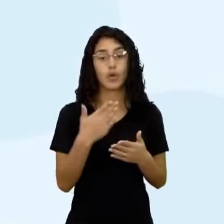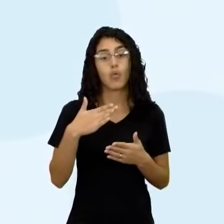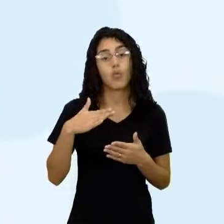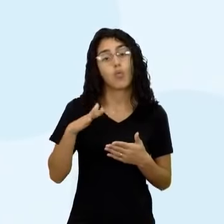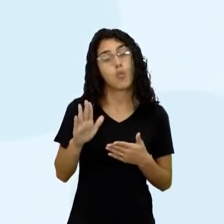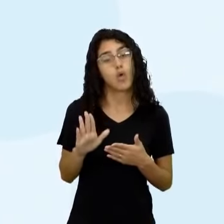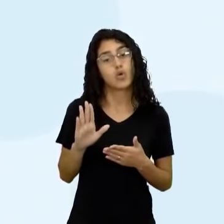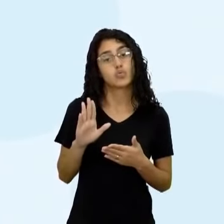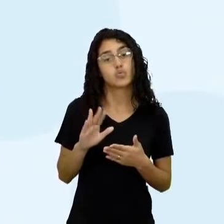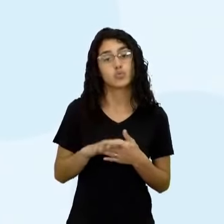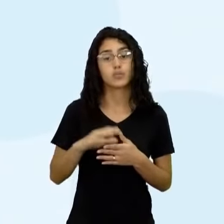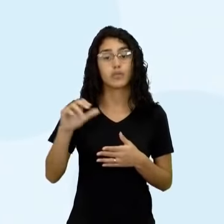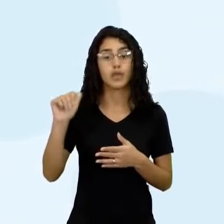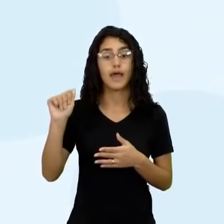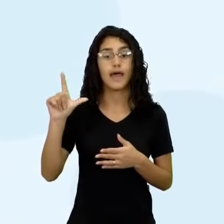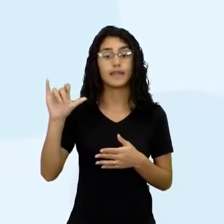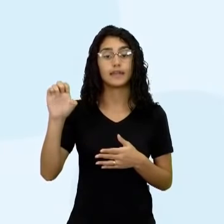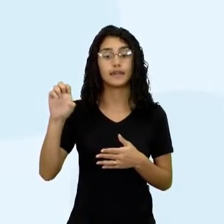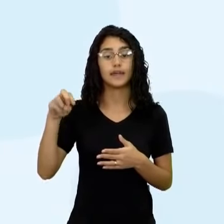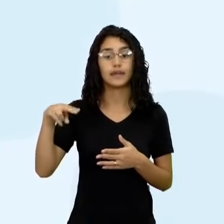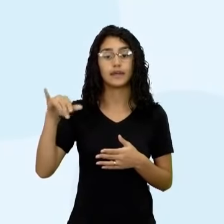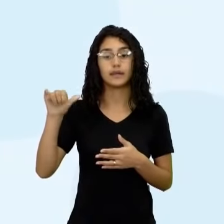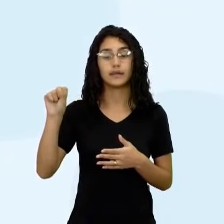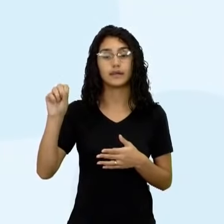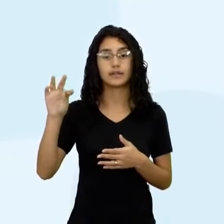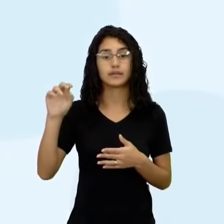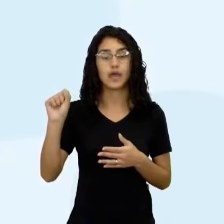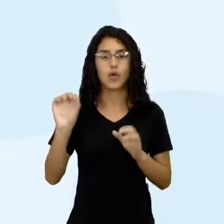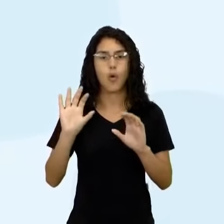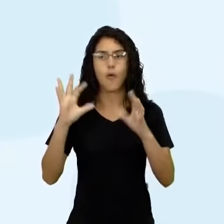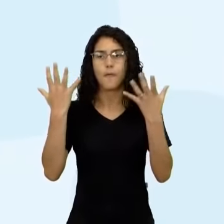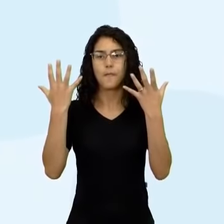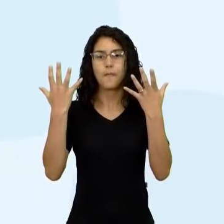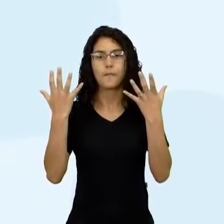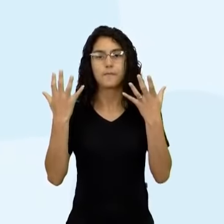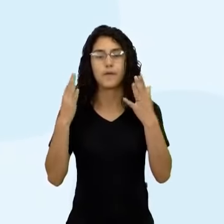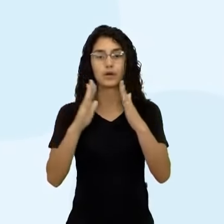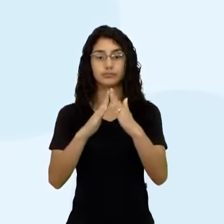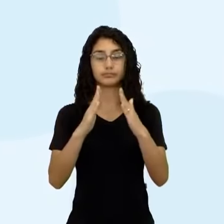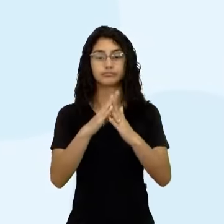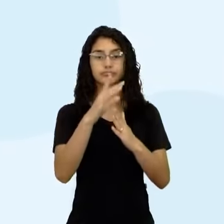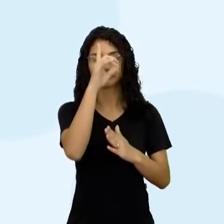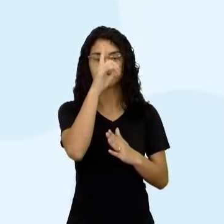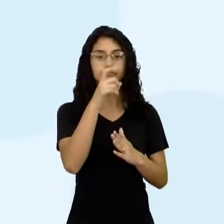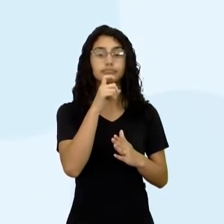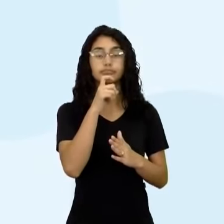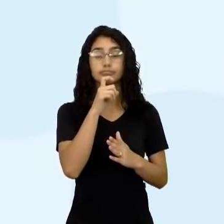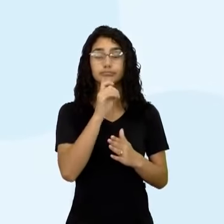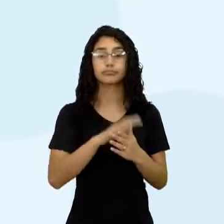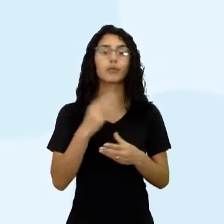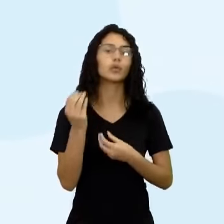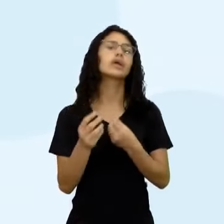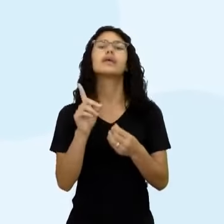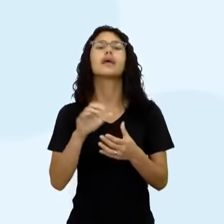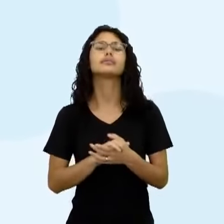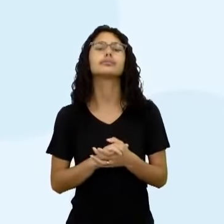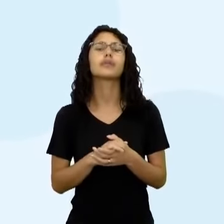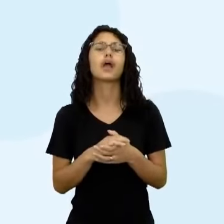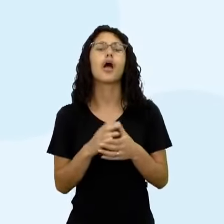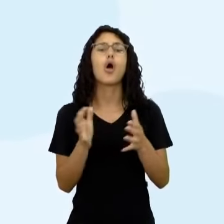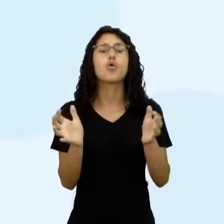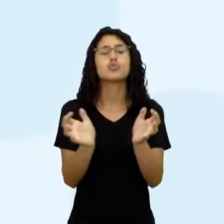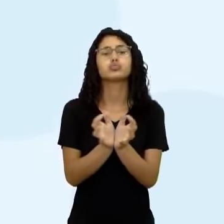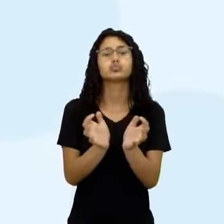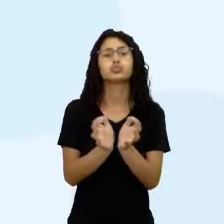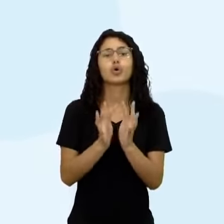Alienista ele comemora a criação da casa verde que é ele tem um projeto de reunir todas as pessoas que têm deficiência